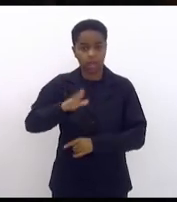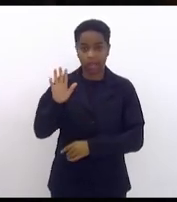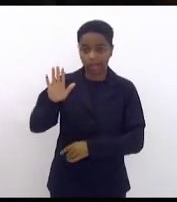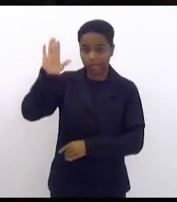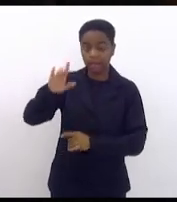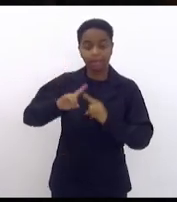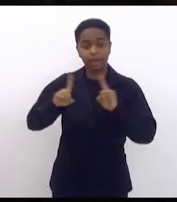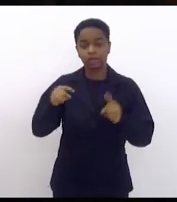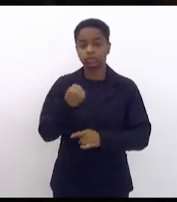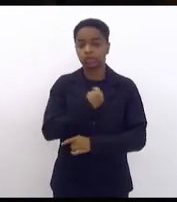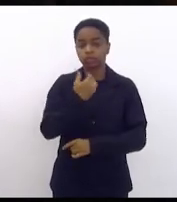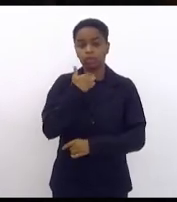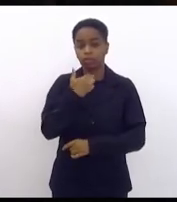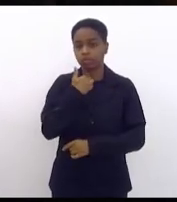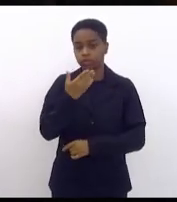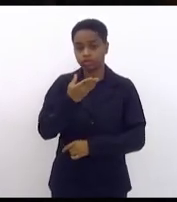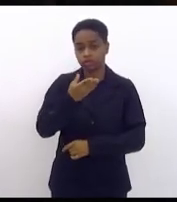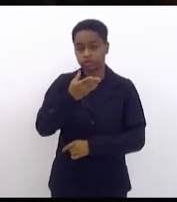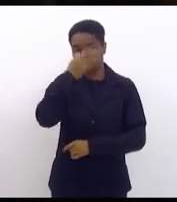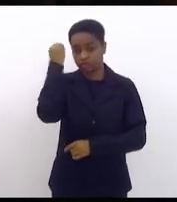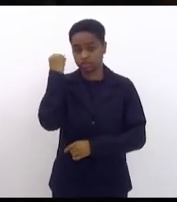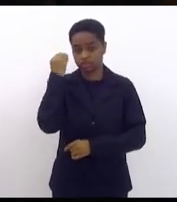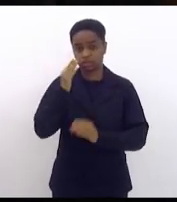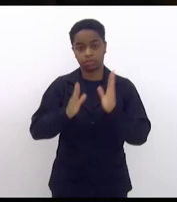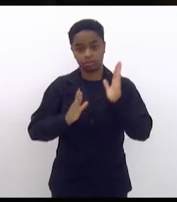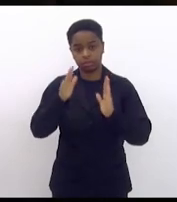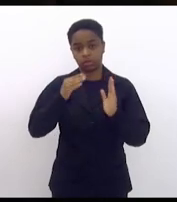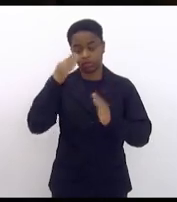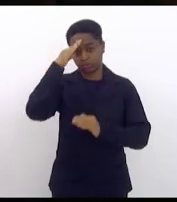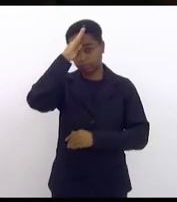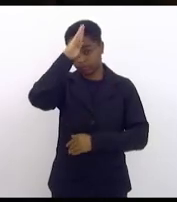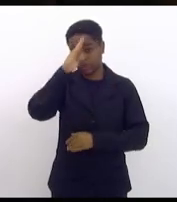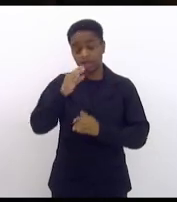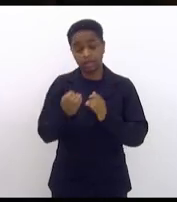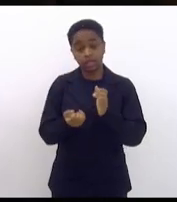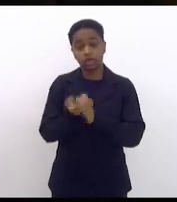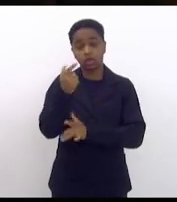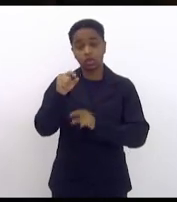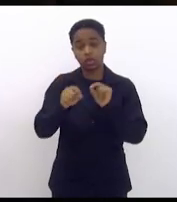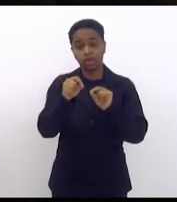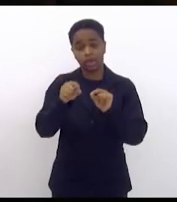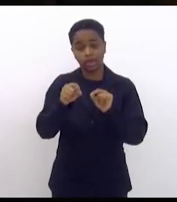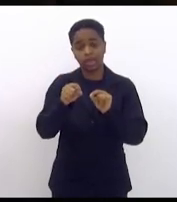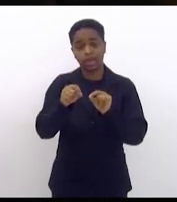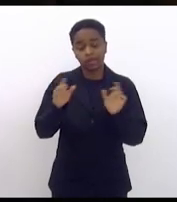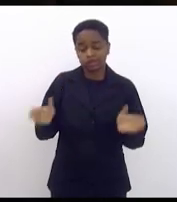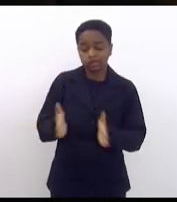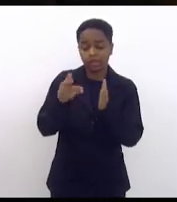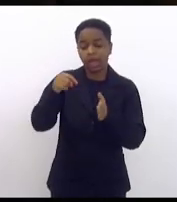ser razão para a gente esquecer que o governo Bolsonaro criou condições para o Estado do Rio de Janeiro quebrar novamente.